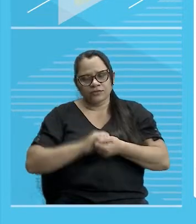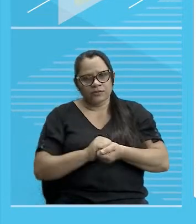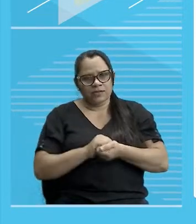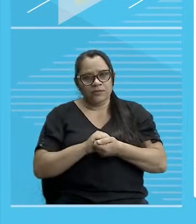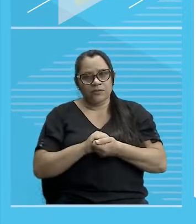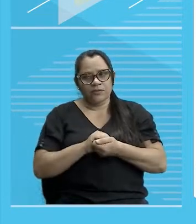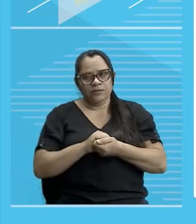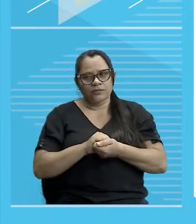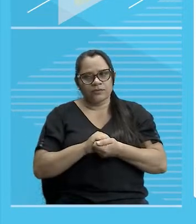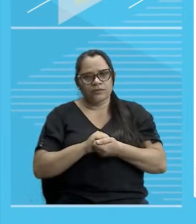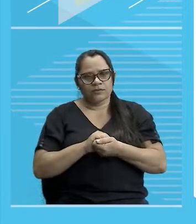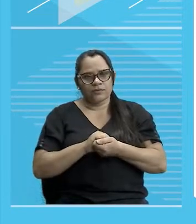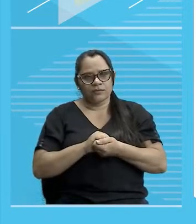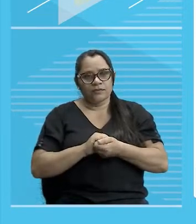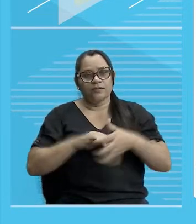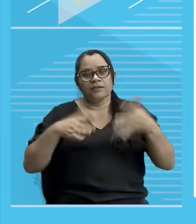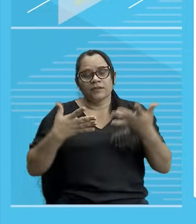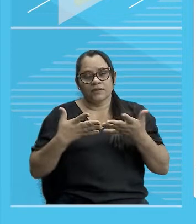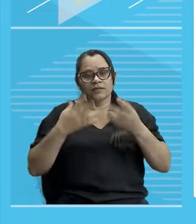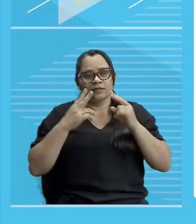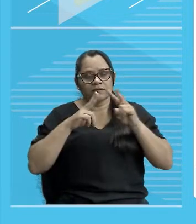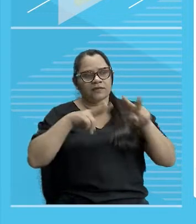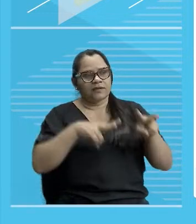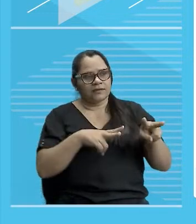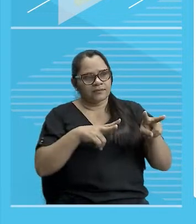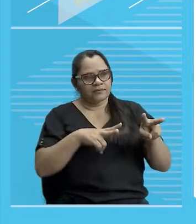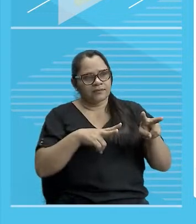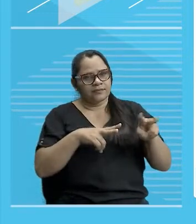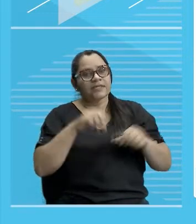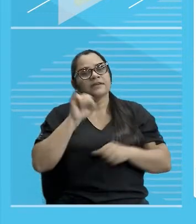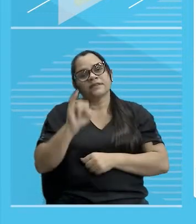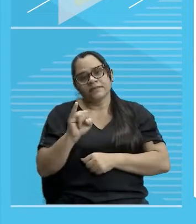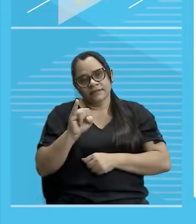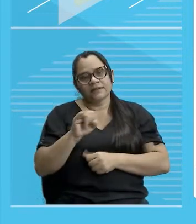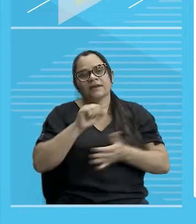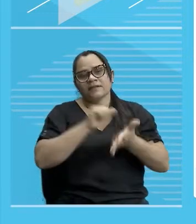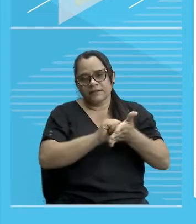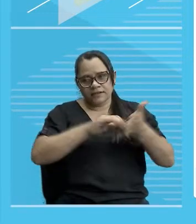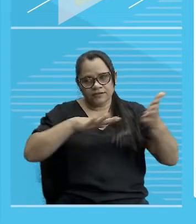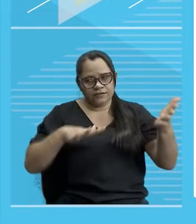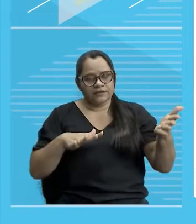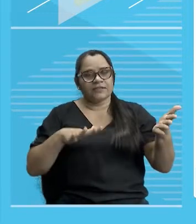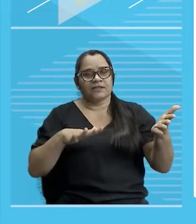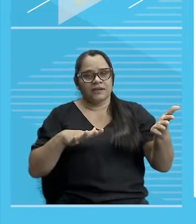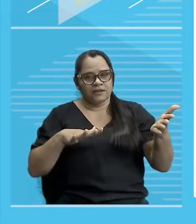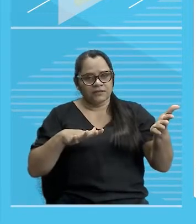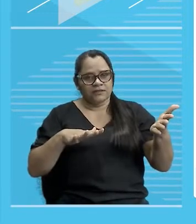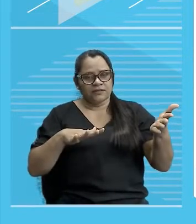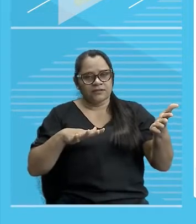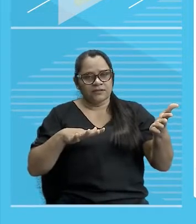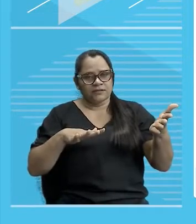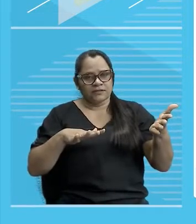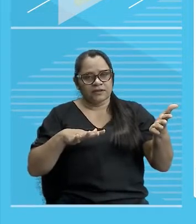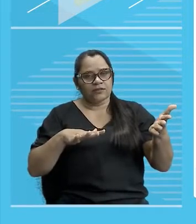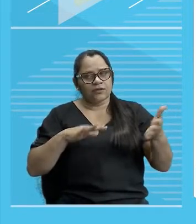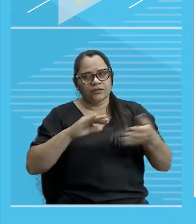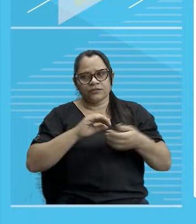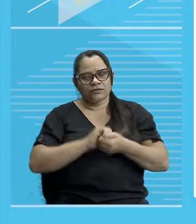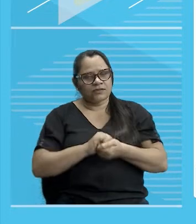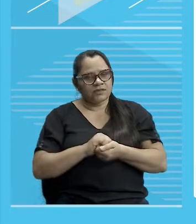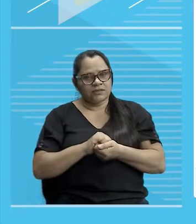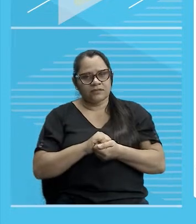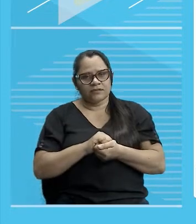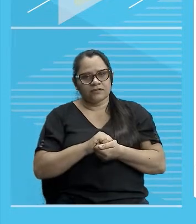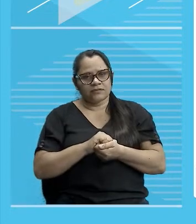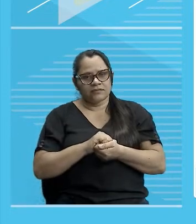ver se Essas atividades se Essas atividades elas